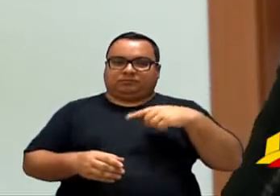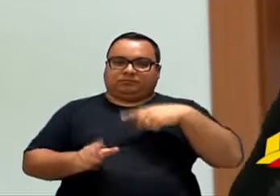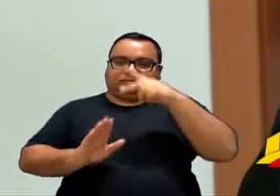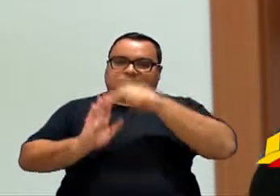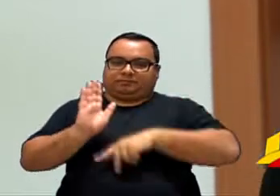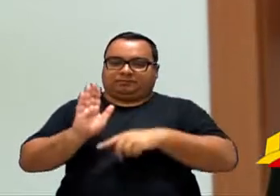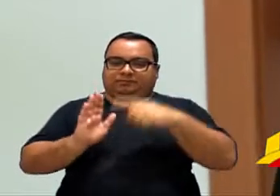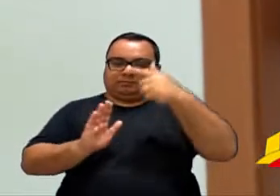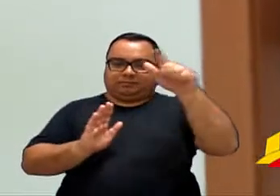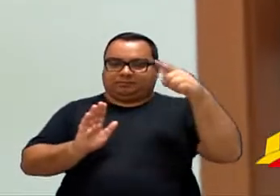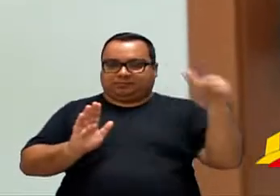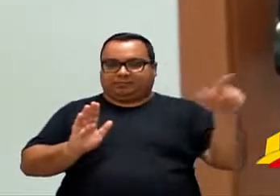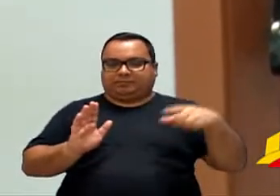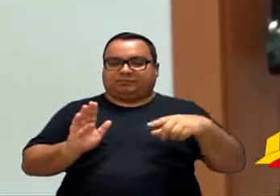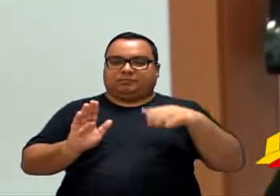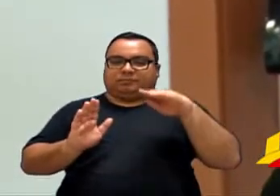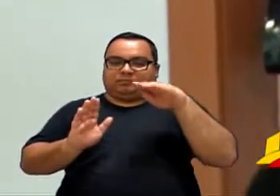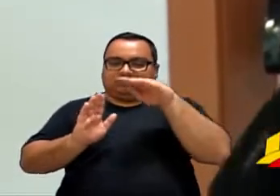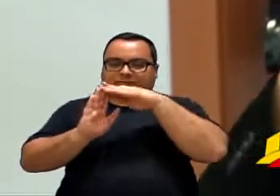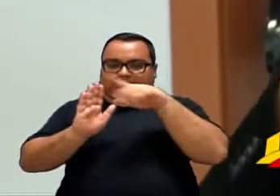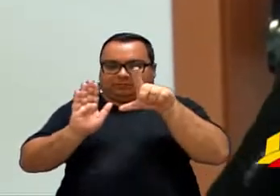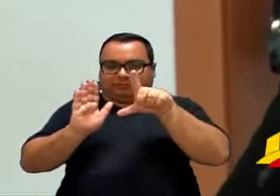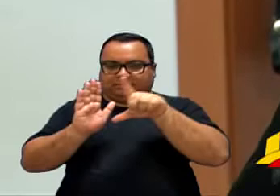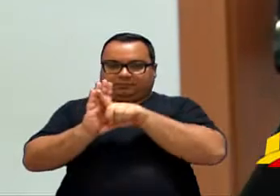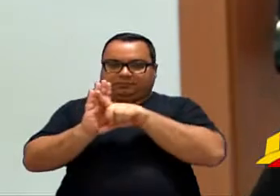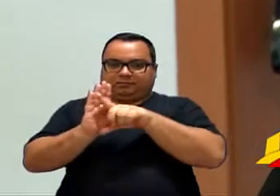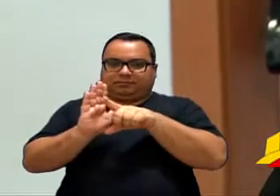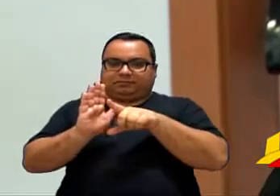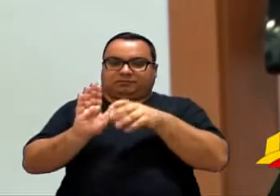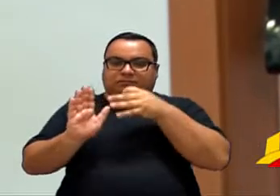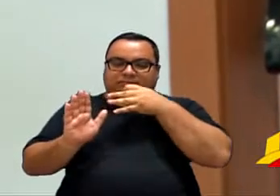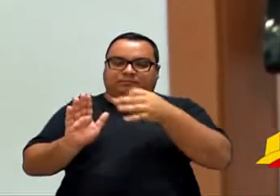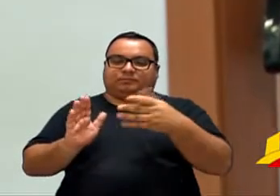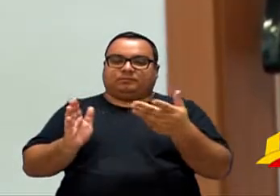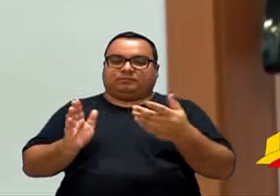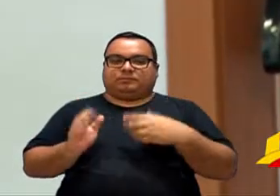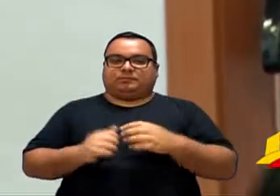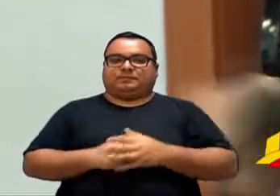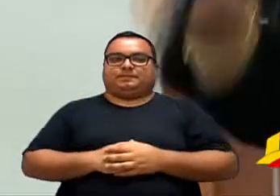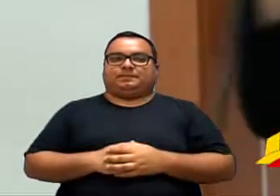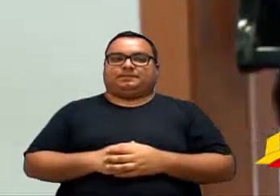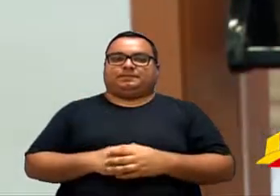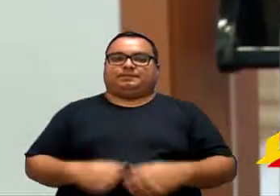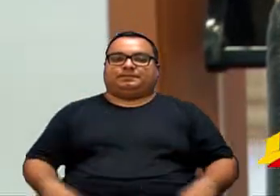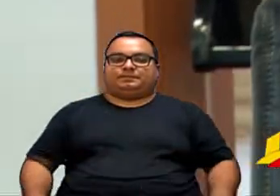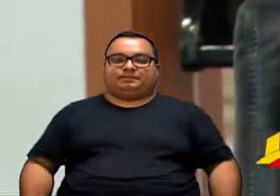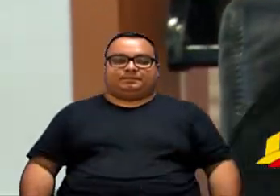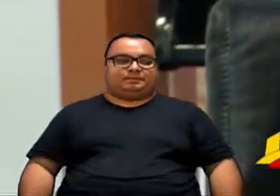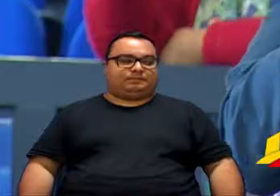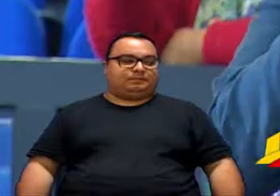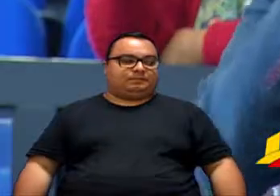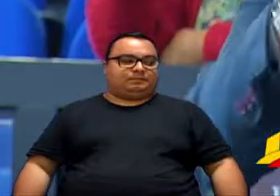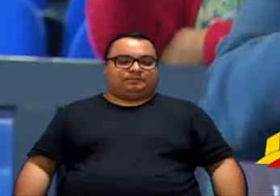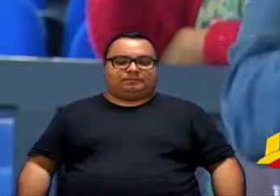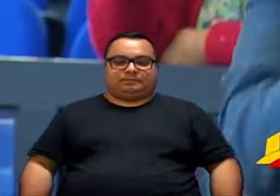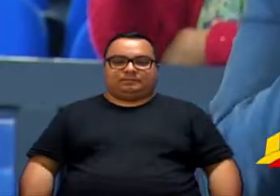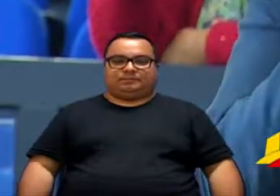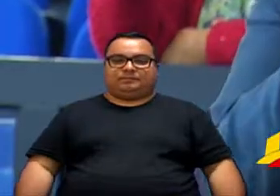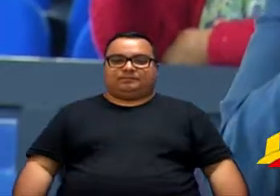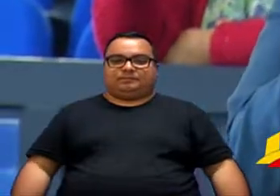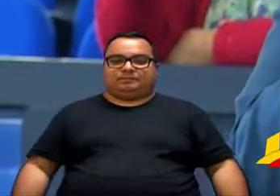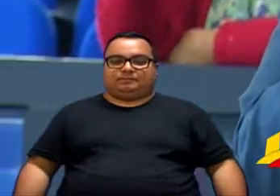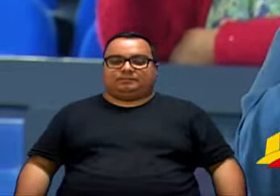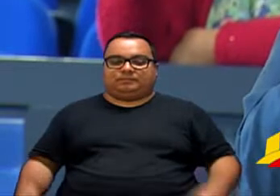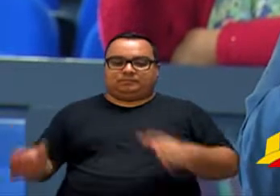projeta os meu do João que a gente também dá a aparecer Poxa vida Presidente questão de ordem até para concluir